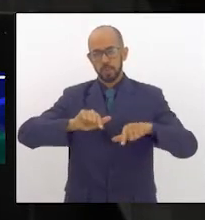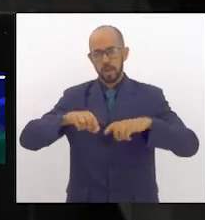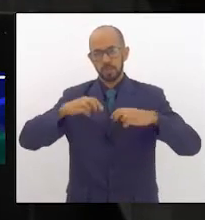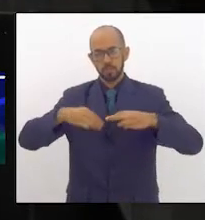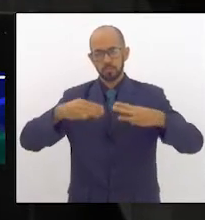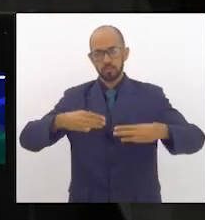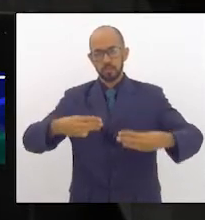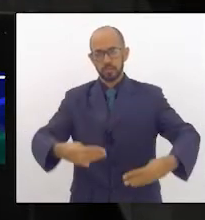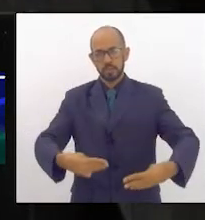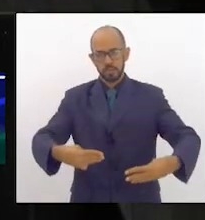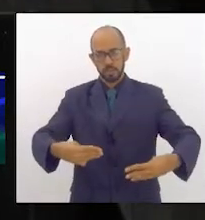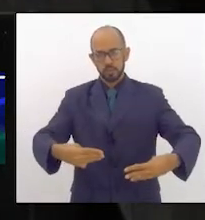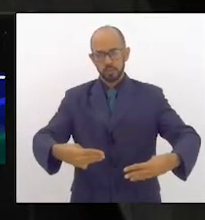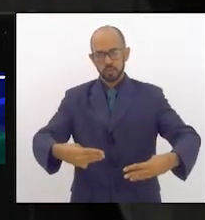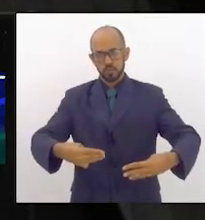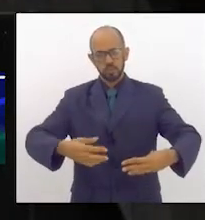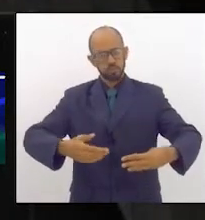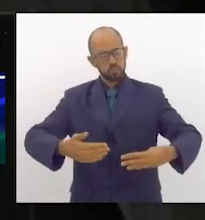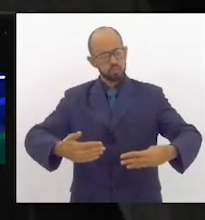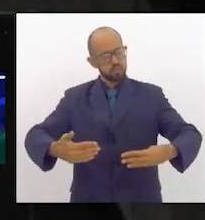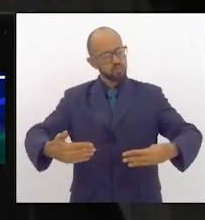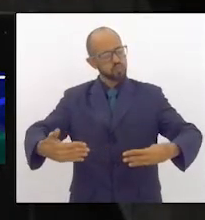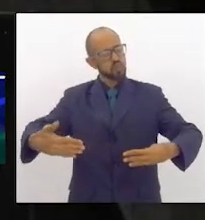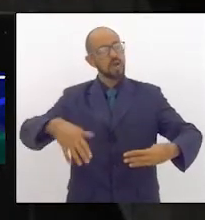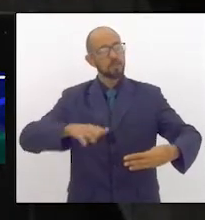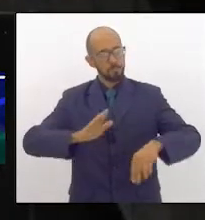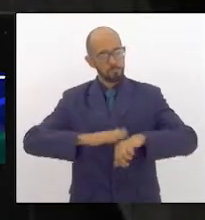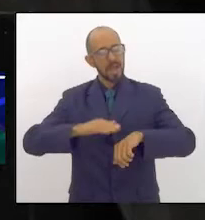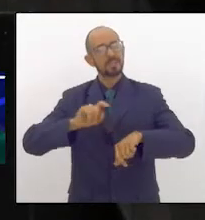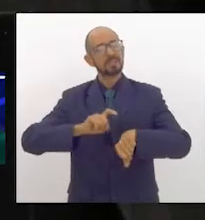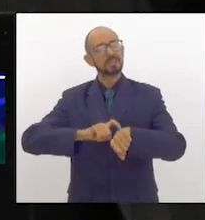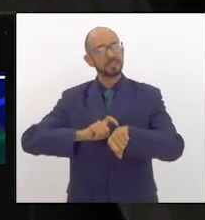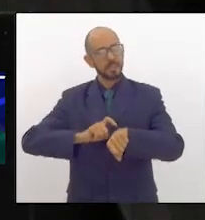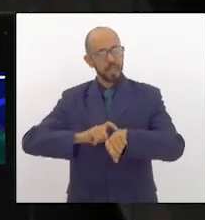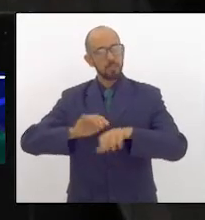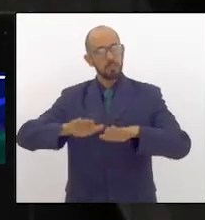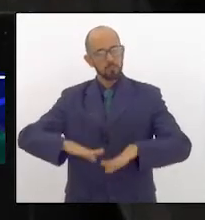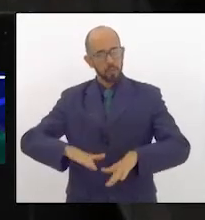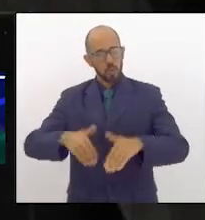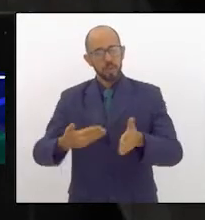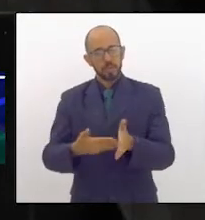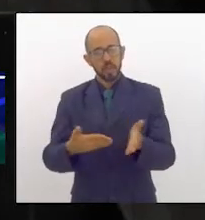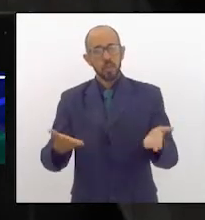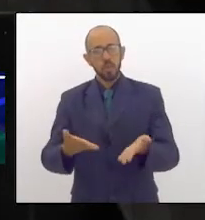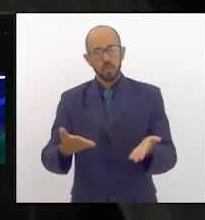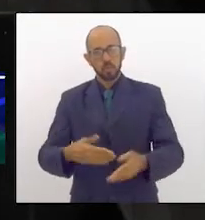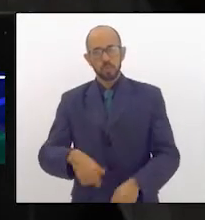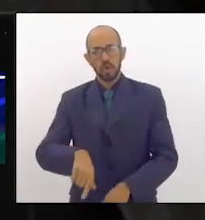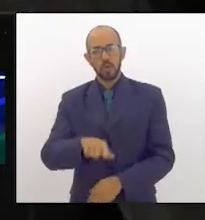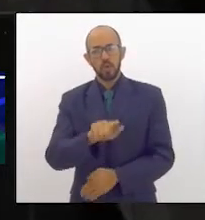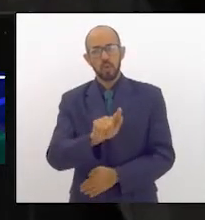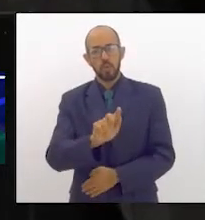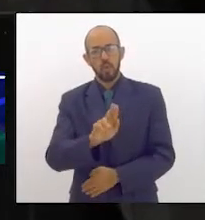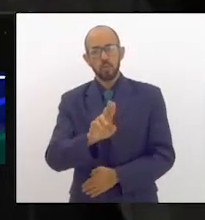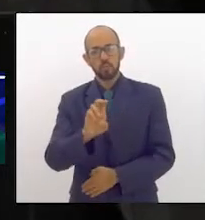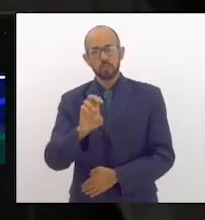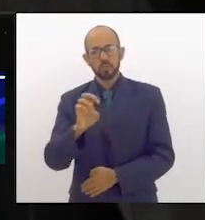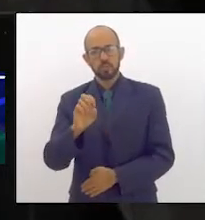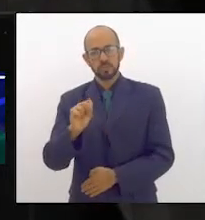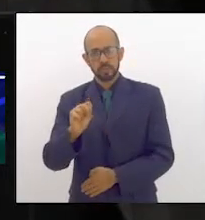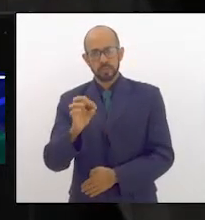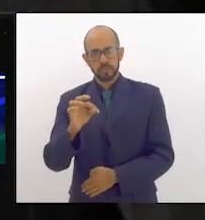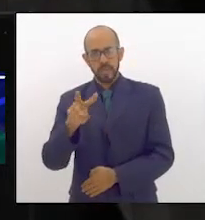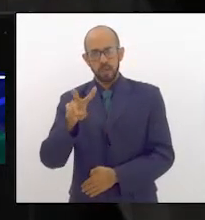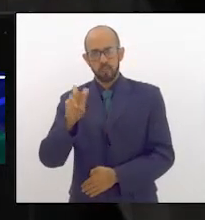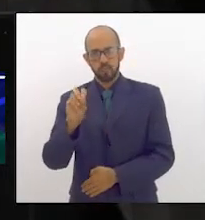que foi o ministro mais de longevo mais duradouro da educação brasileira até hoje eu me refiro ao Gustavo Capanema que foi